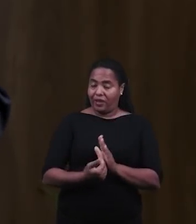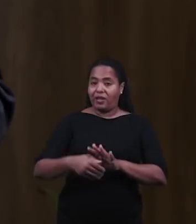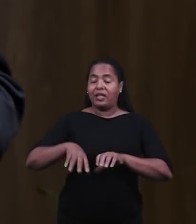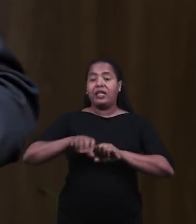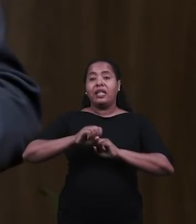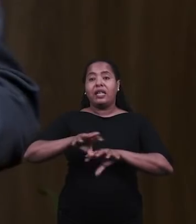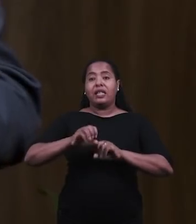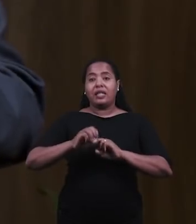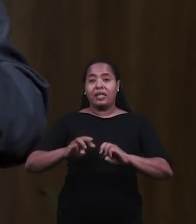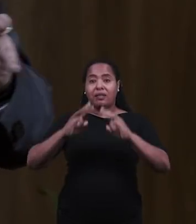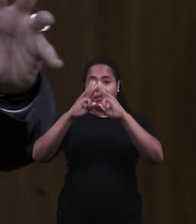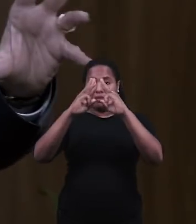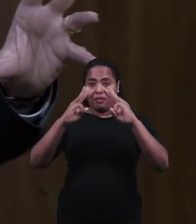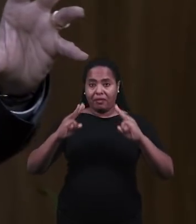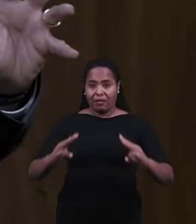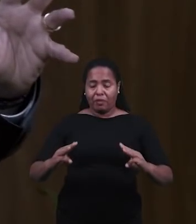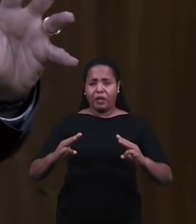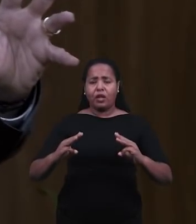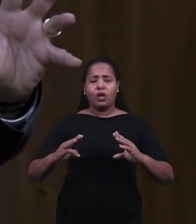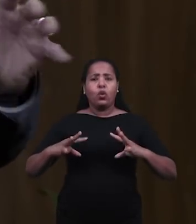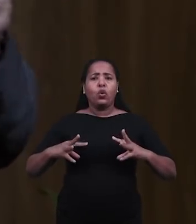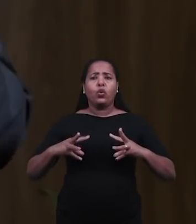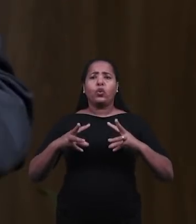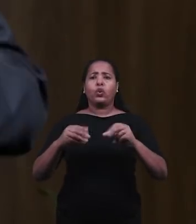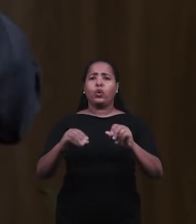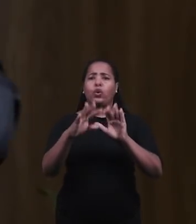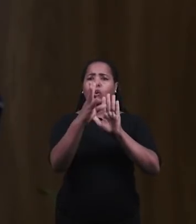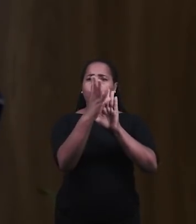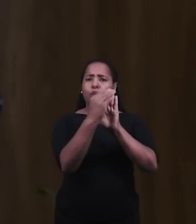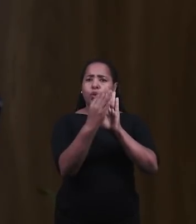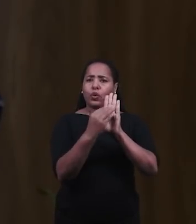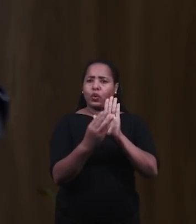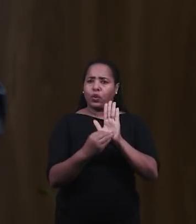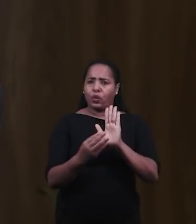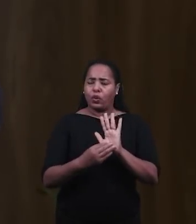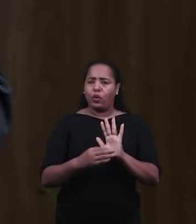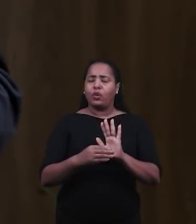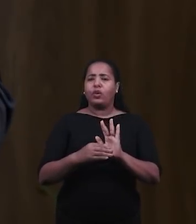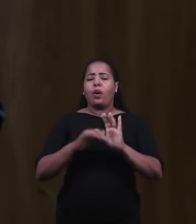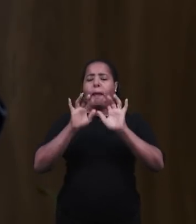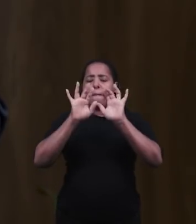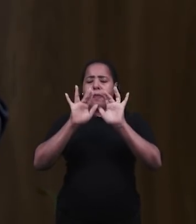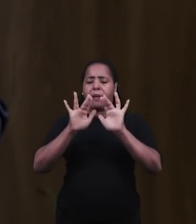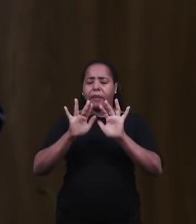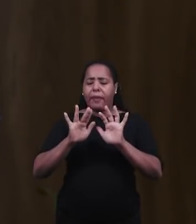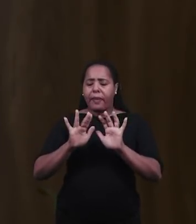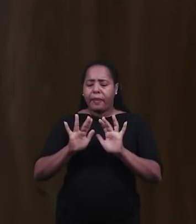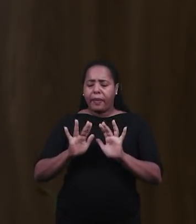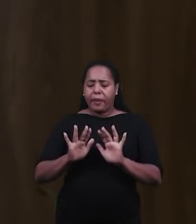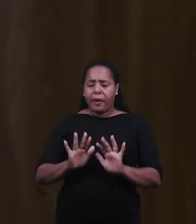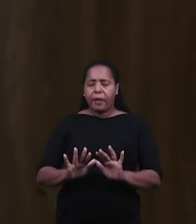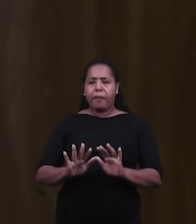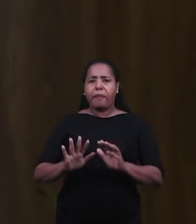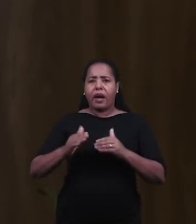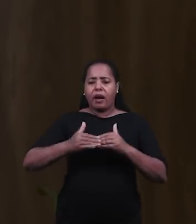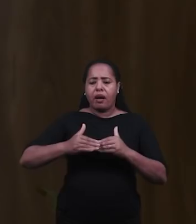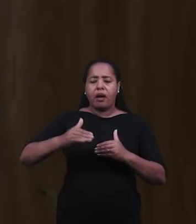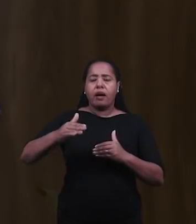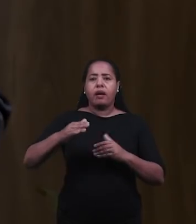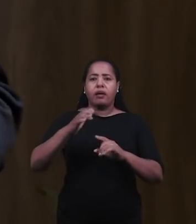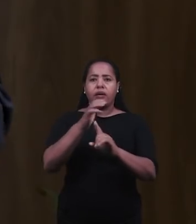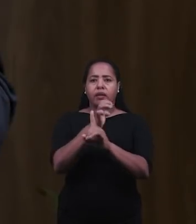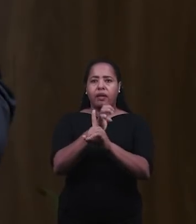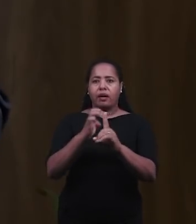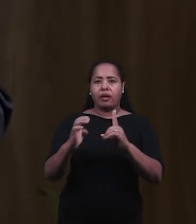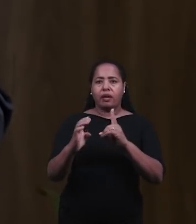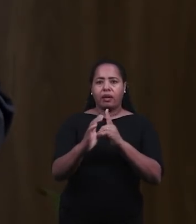Manaim tem todo o seu conteúdo escrito, produzido a partir da Escola Bíblica